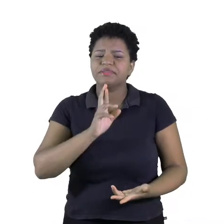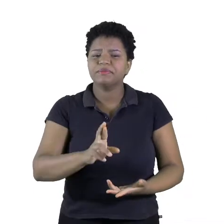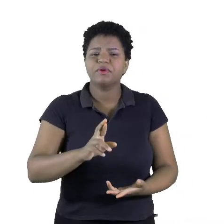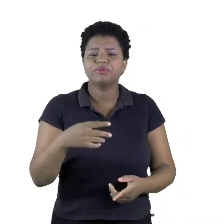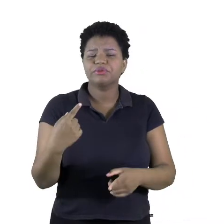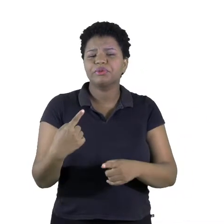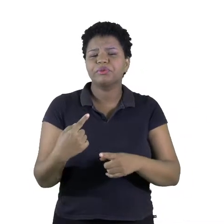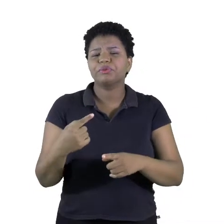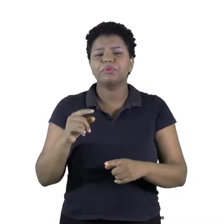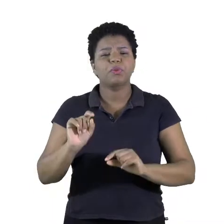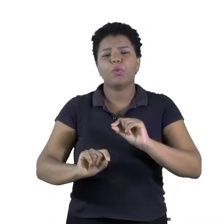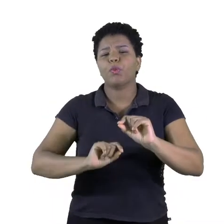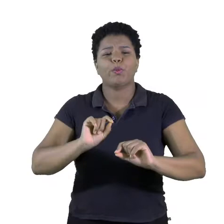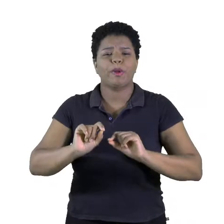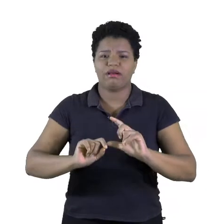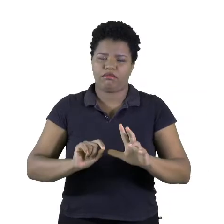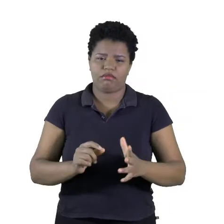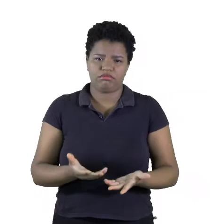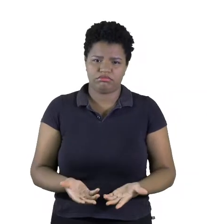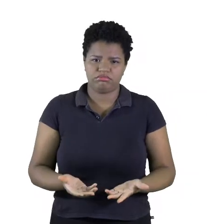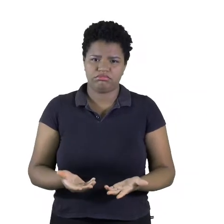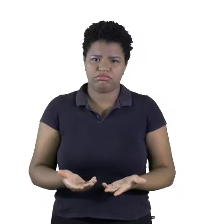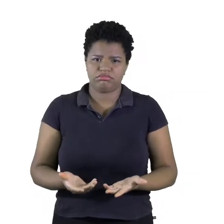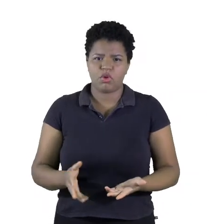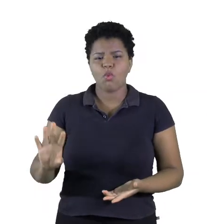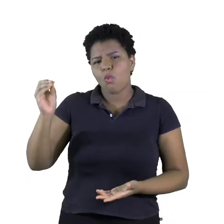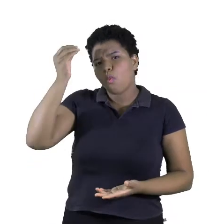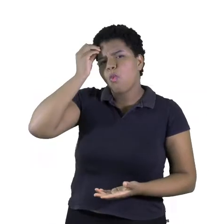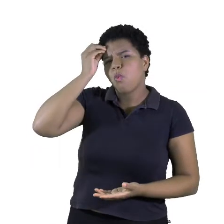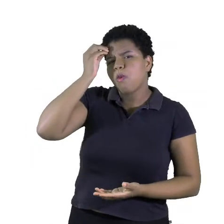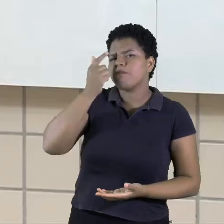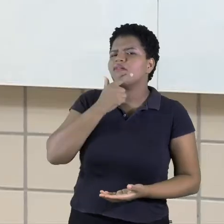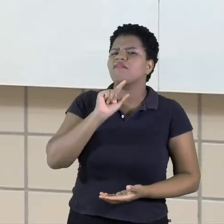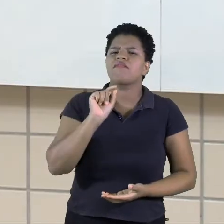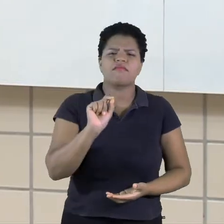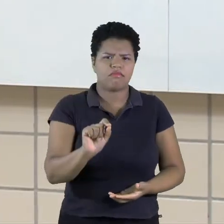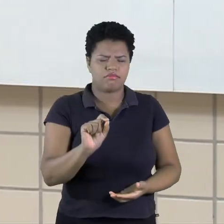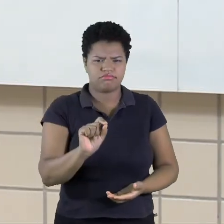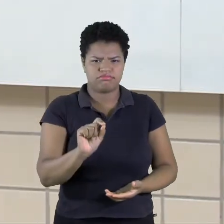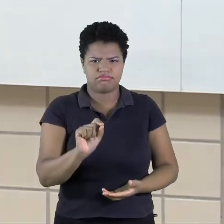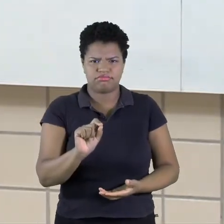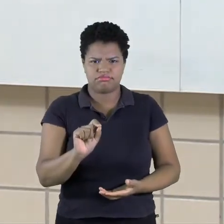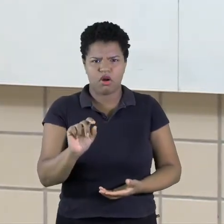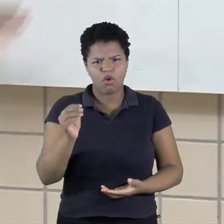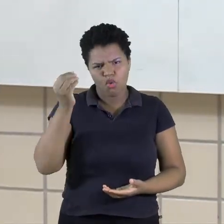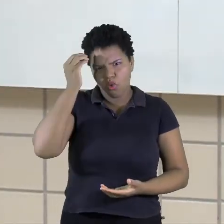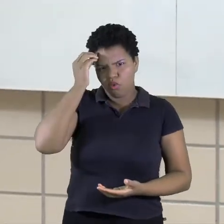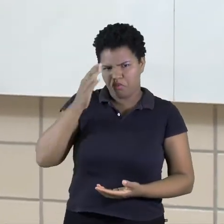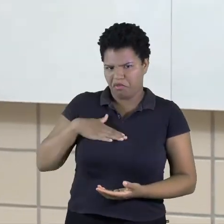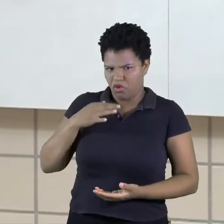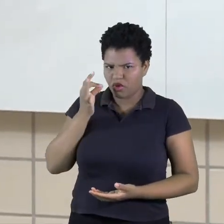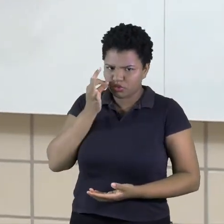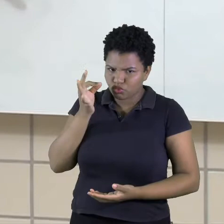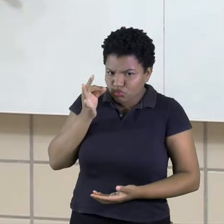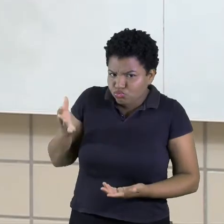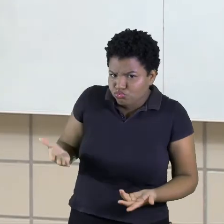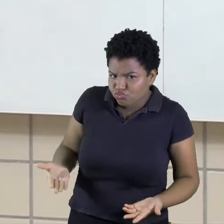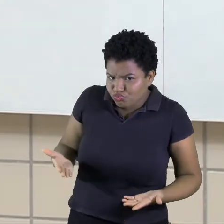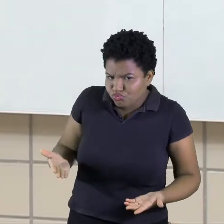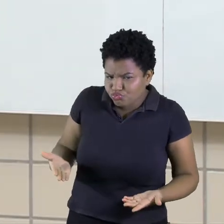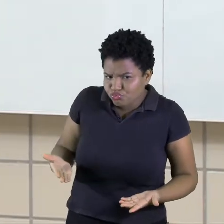que é culpa de quem? Será que é culpa aqui do meu ratinho? É